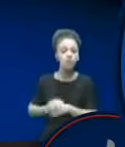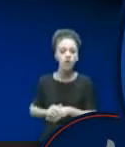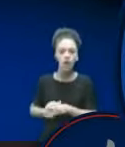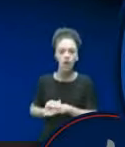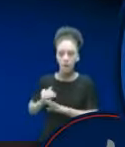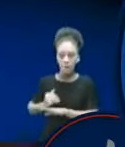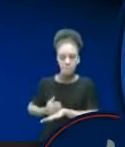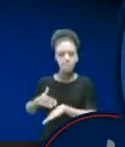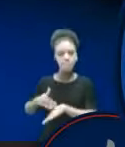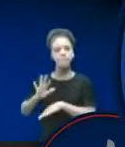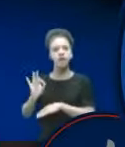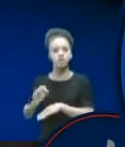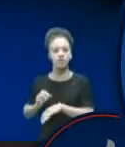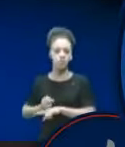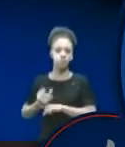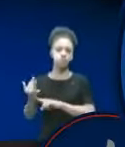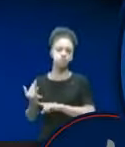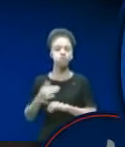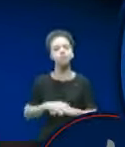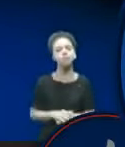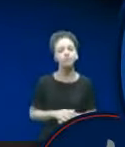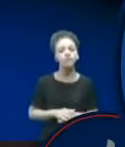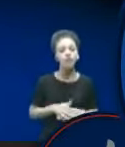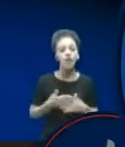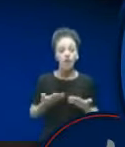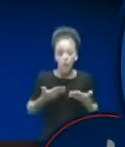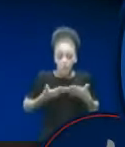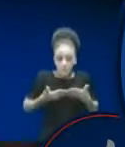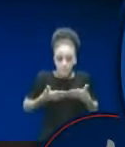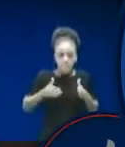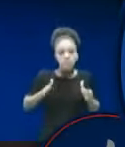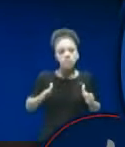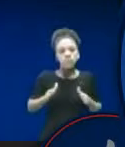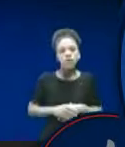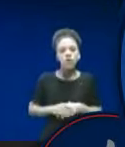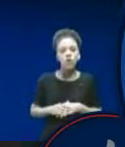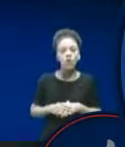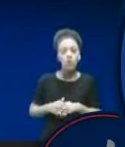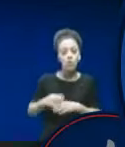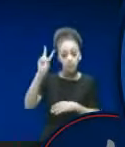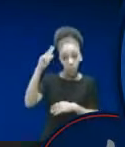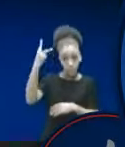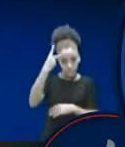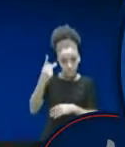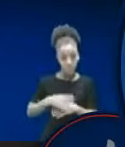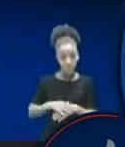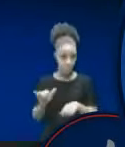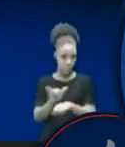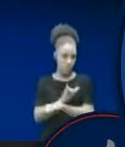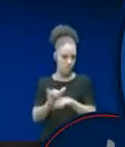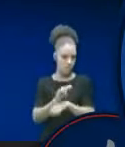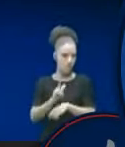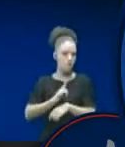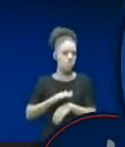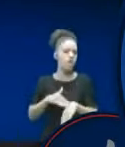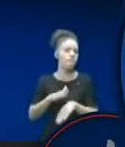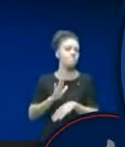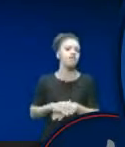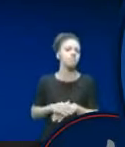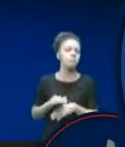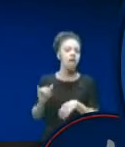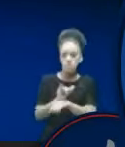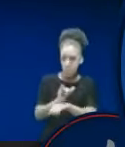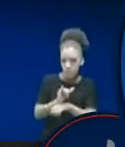é ainda maior. Com a expansão do Marketplace, a nossa estratégia de recorrência ganha ainda mais